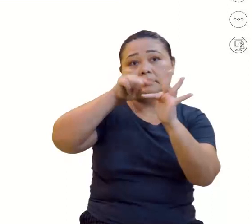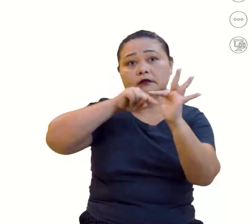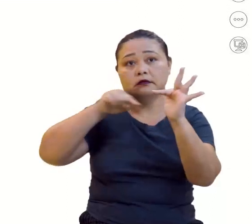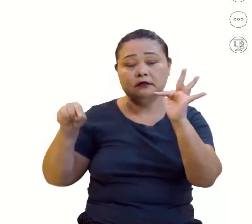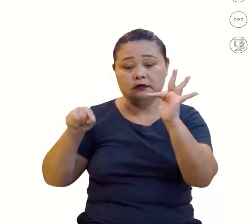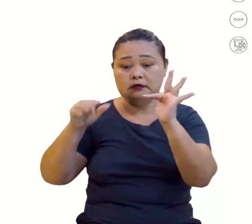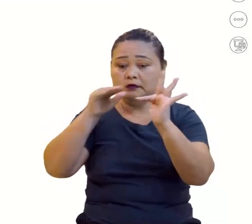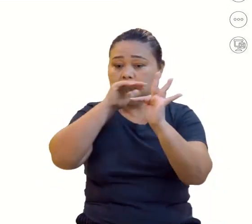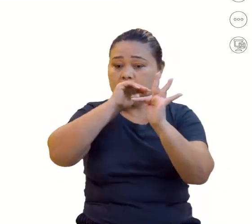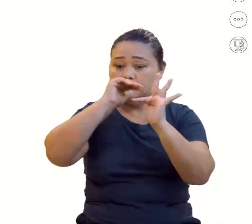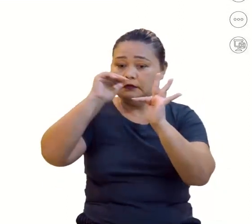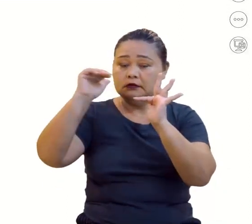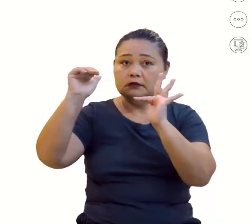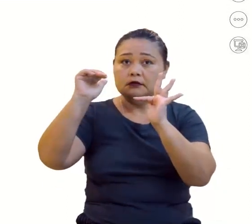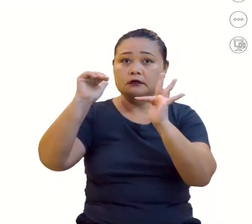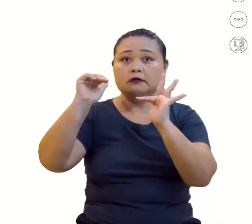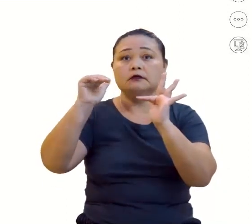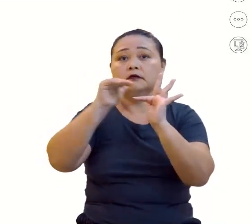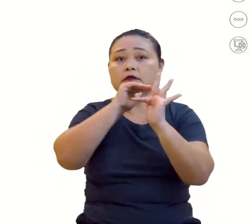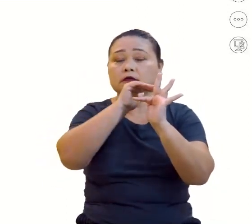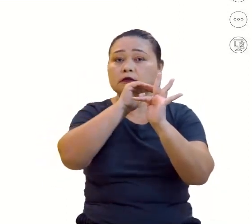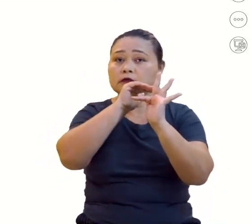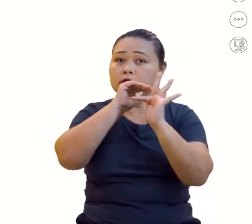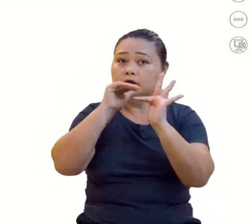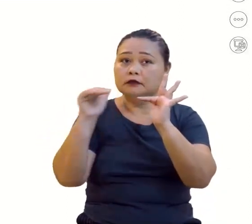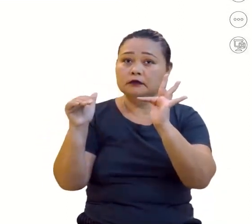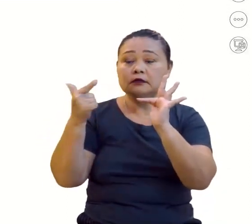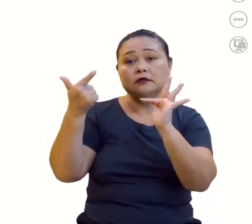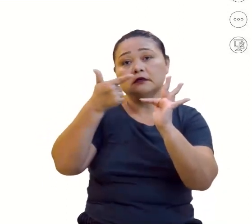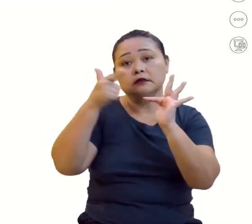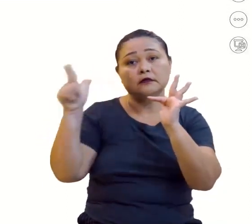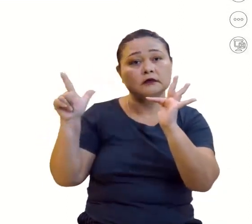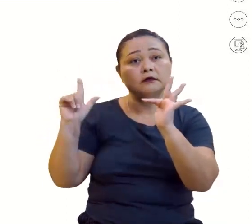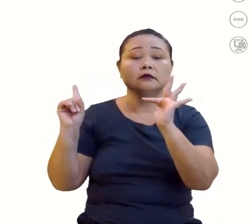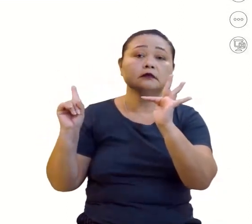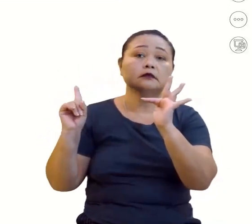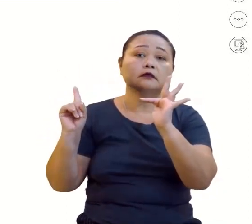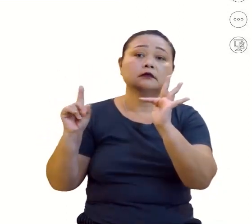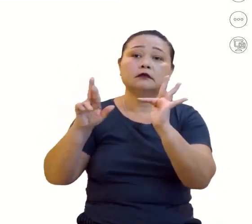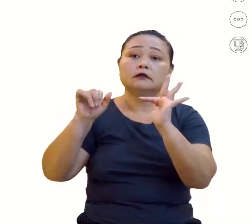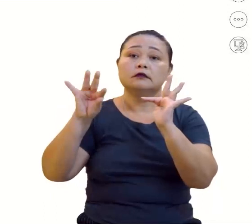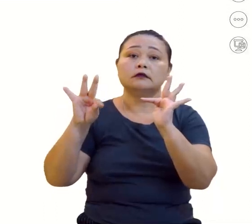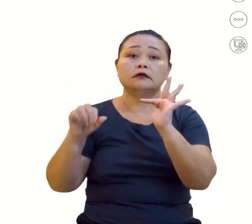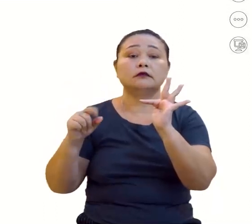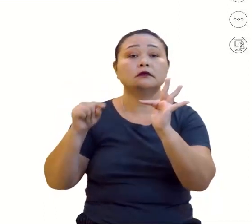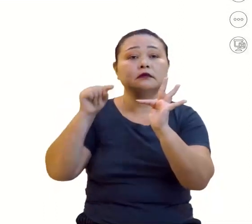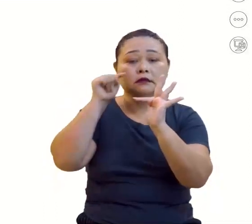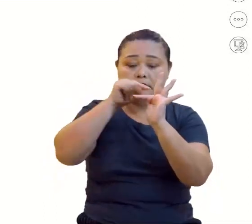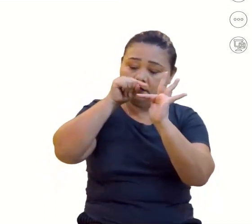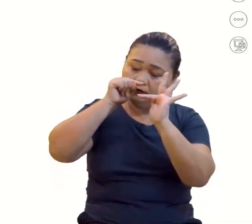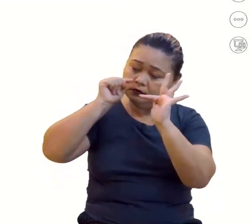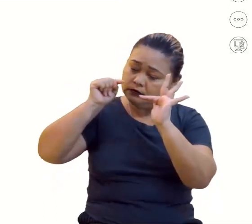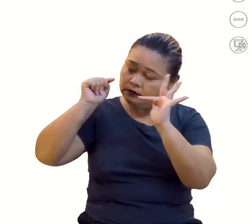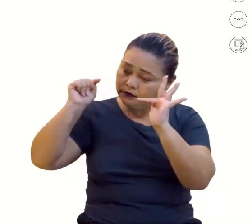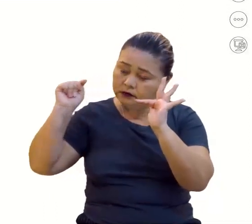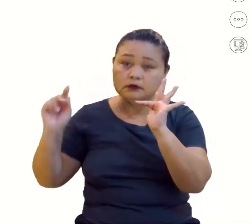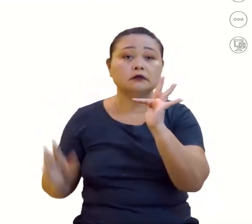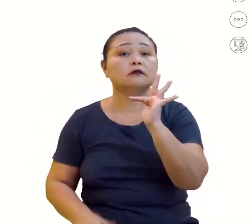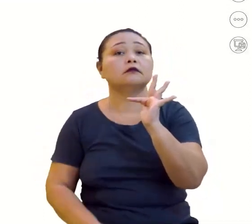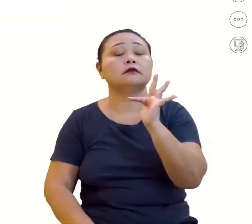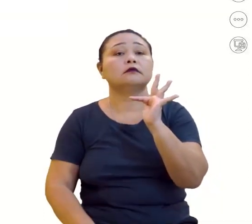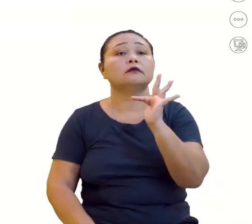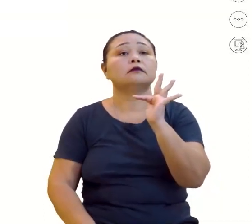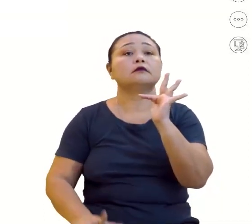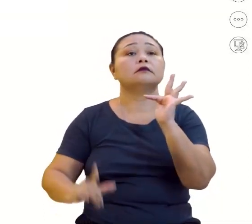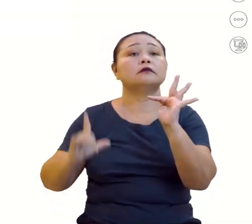retilíneo, né? Linear, aí em reta, né? Aqui tem outro gráfico usando reta também. Aqui um gráfico pontilhado.